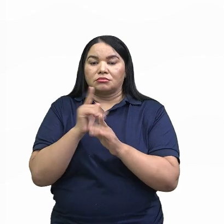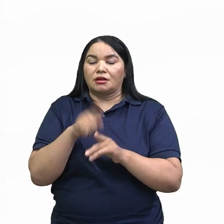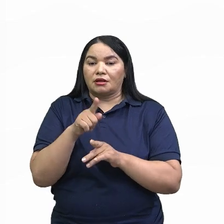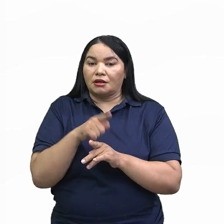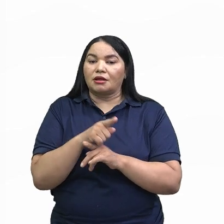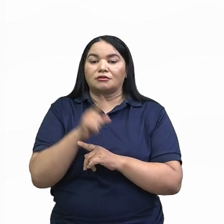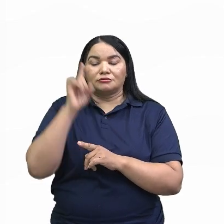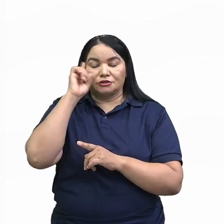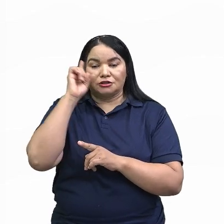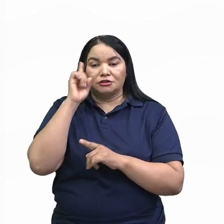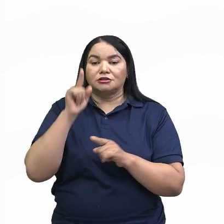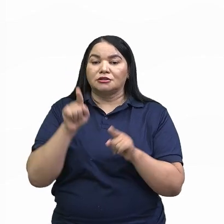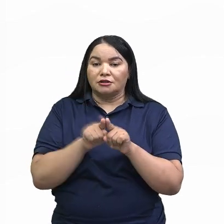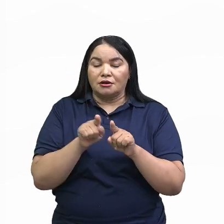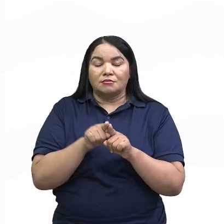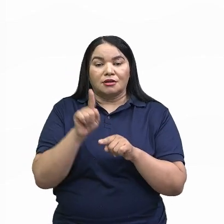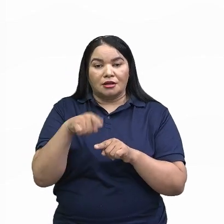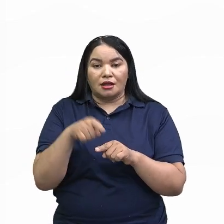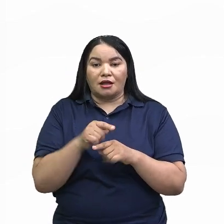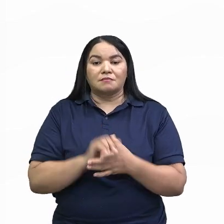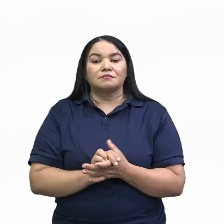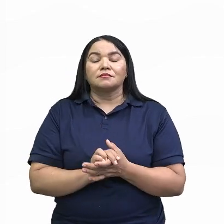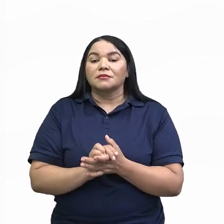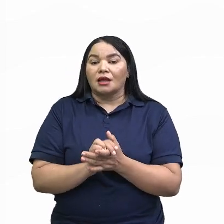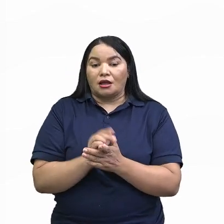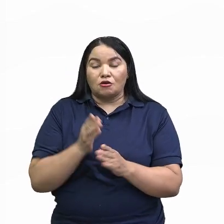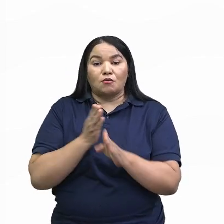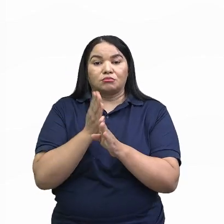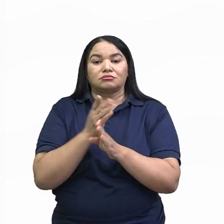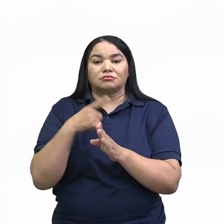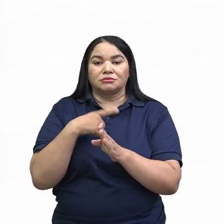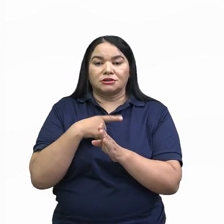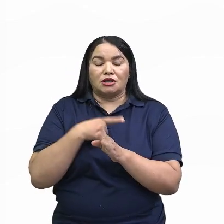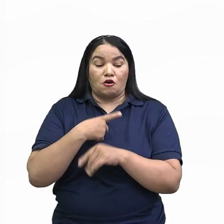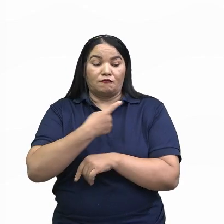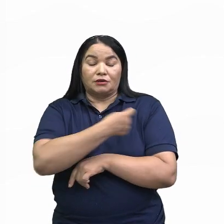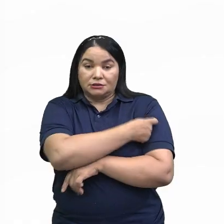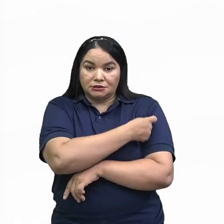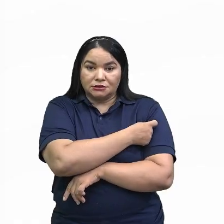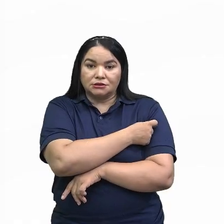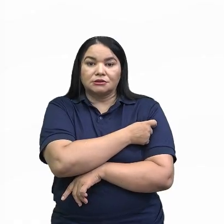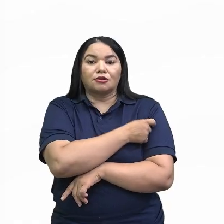da engenharia genética, como por exemplo as vacinas, a insulina, né, as pessoas